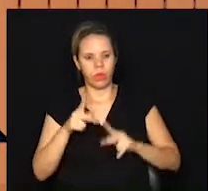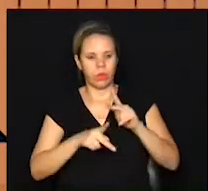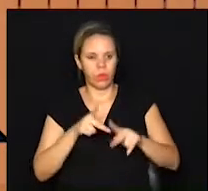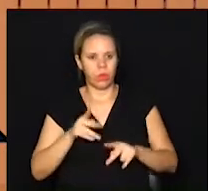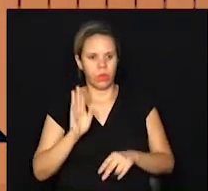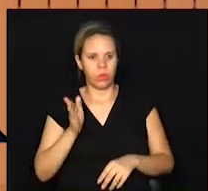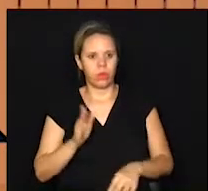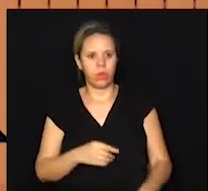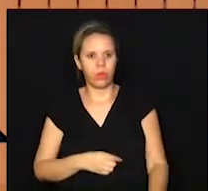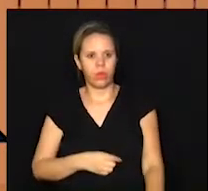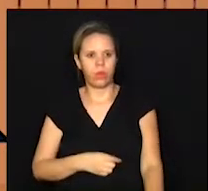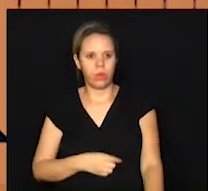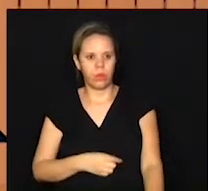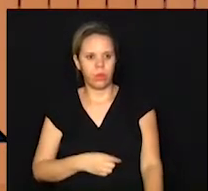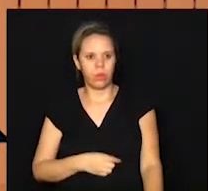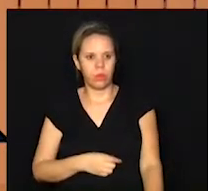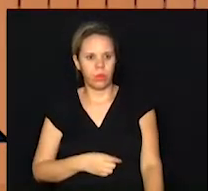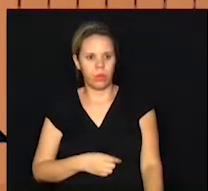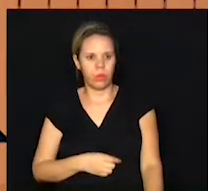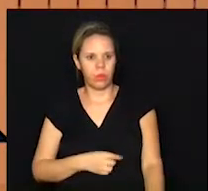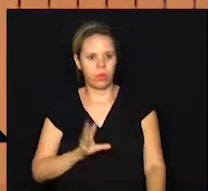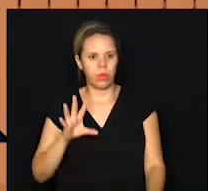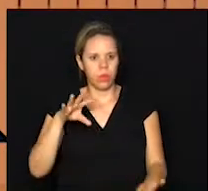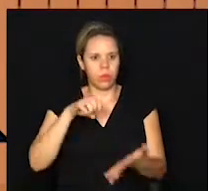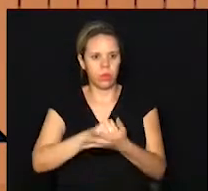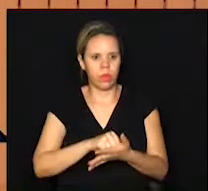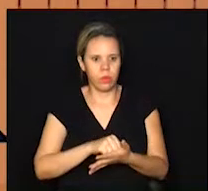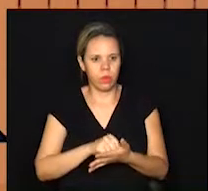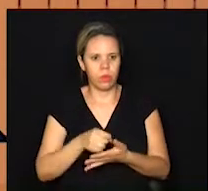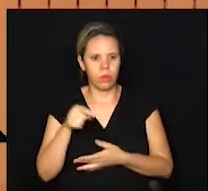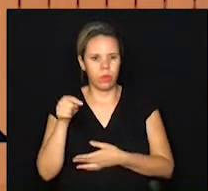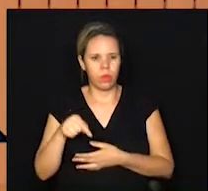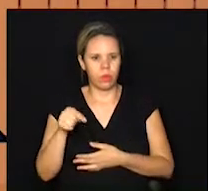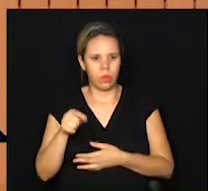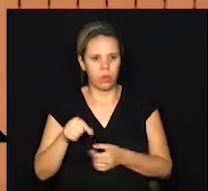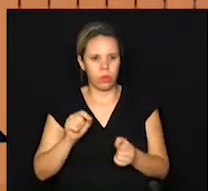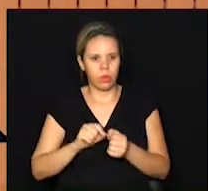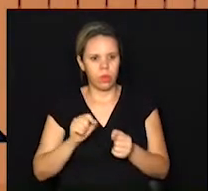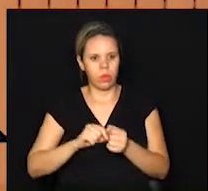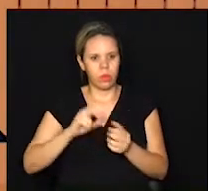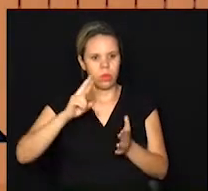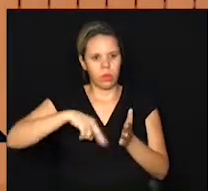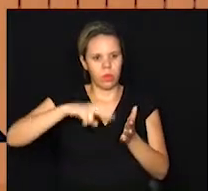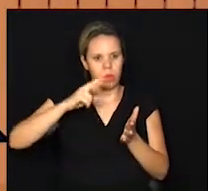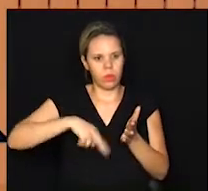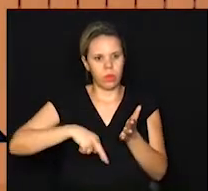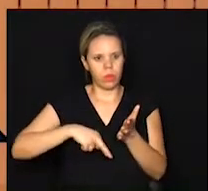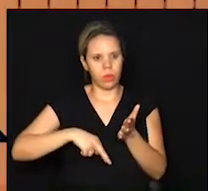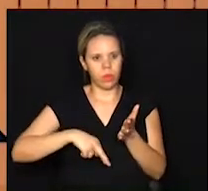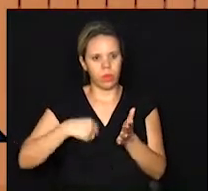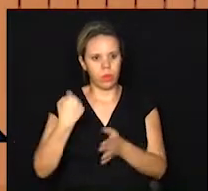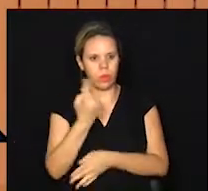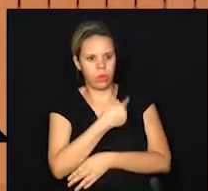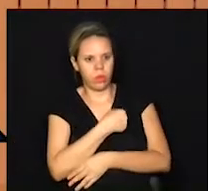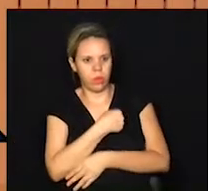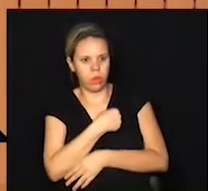já se inscreveram aqui para fazer um relato daquilo que